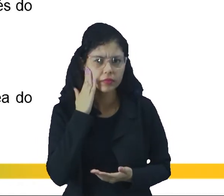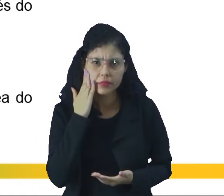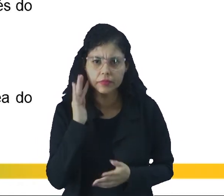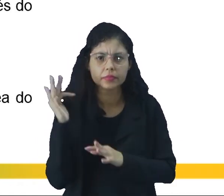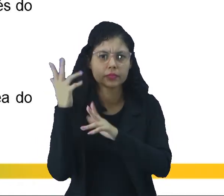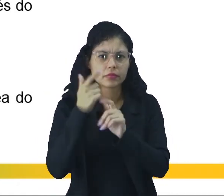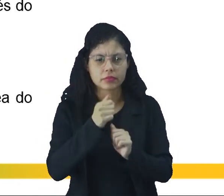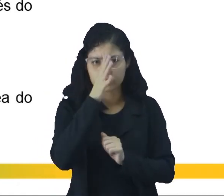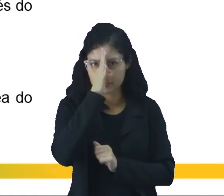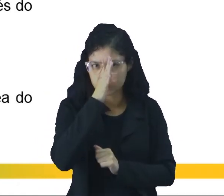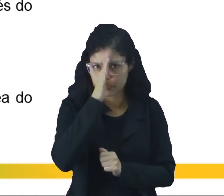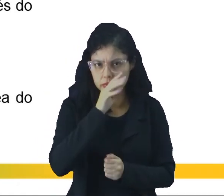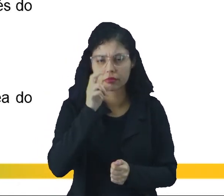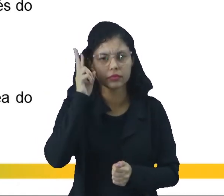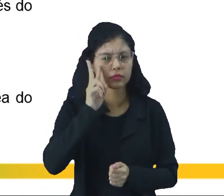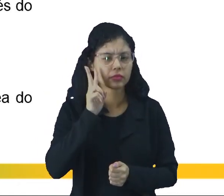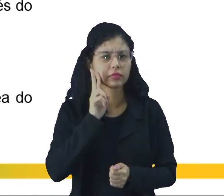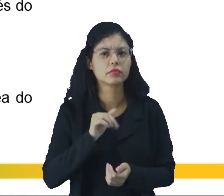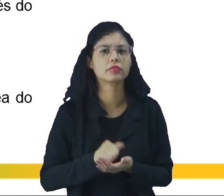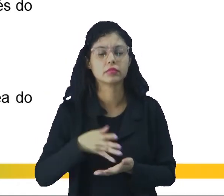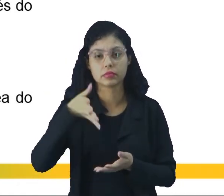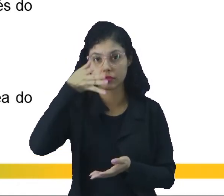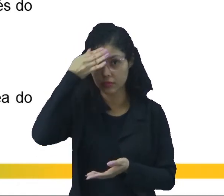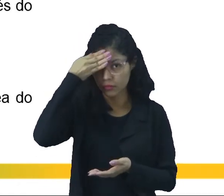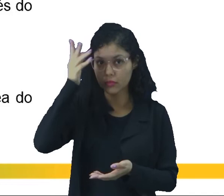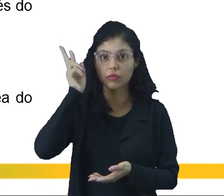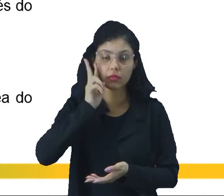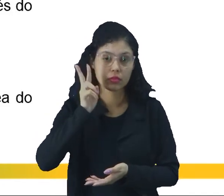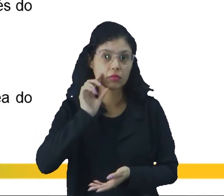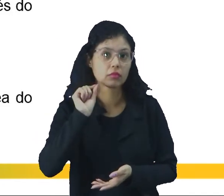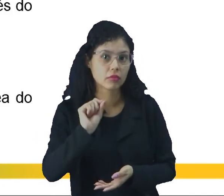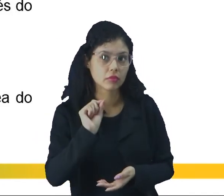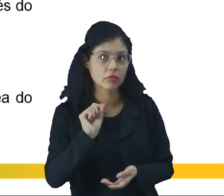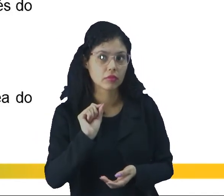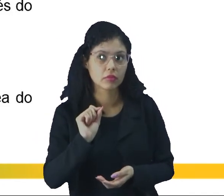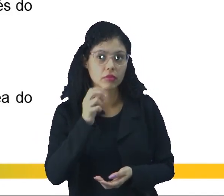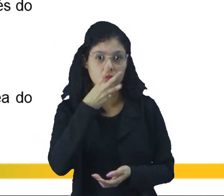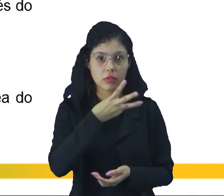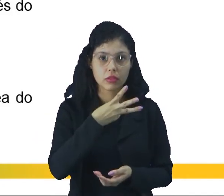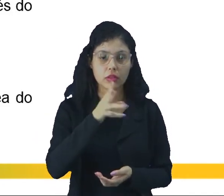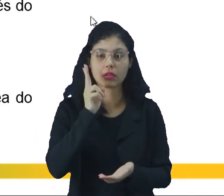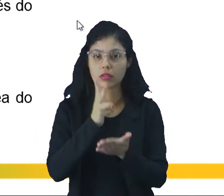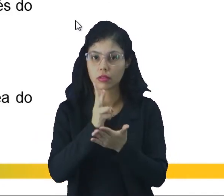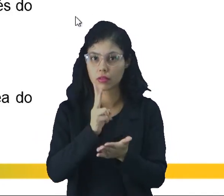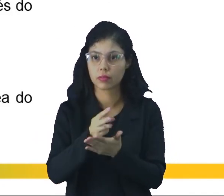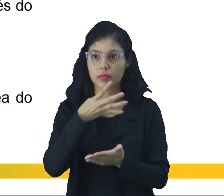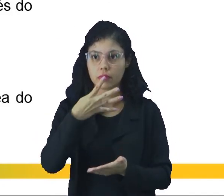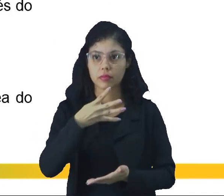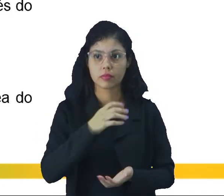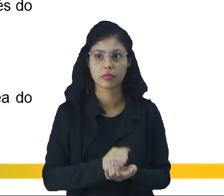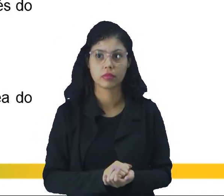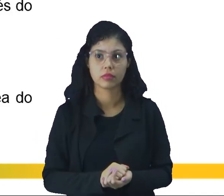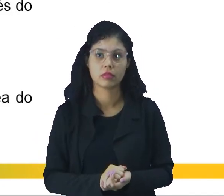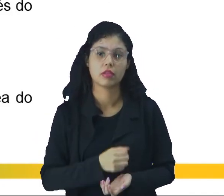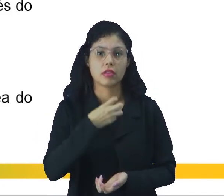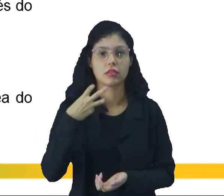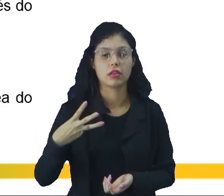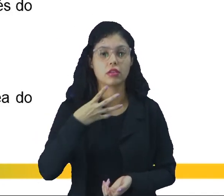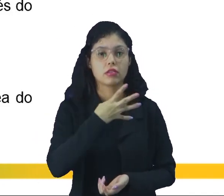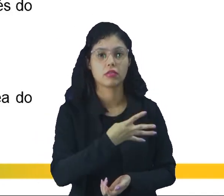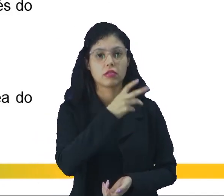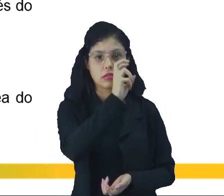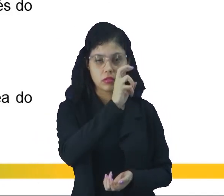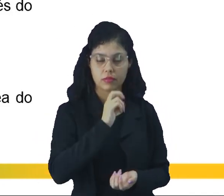conseguiu lembrar, memorize uma coisa. Se um cateto é 3 e a hipotenusa é 5, o outro lado sempre é 4, porque vai dar 3, 4 e 5.